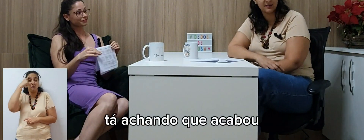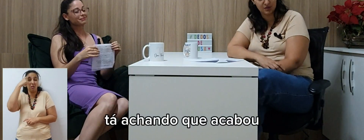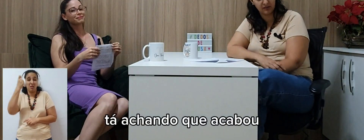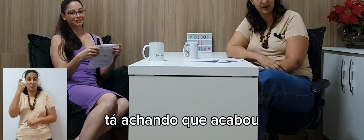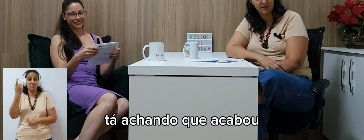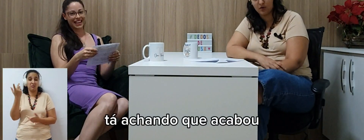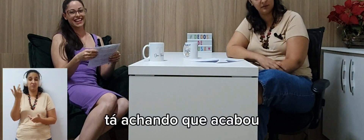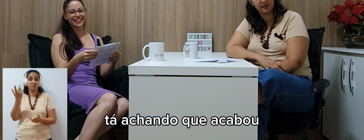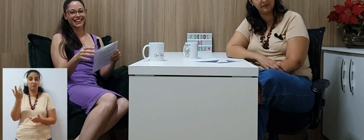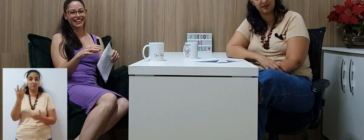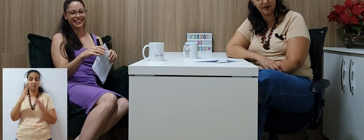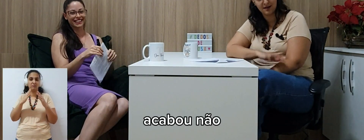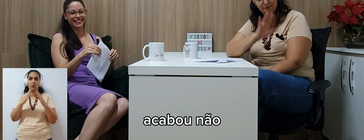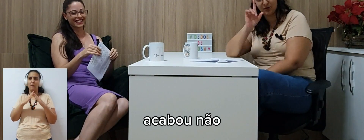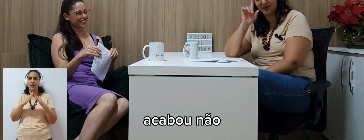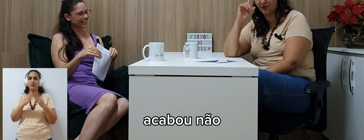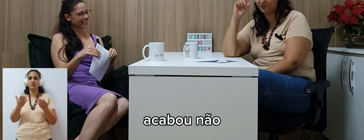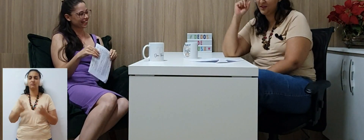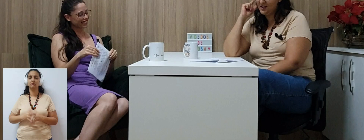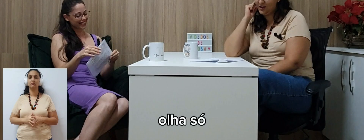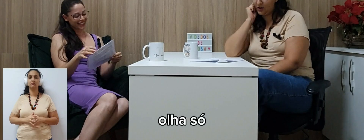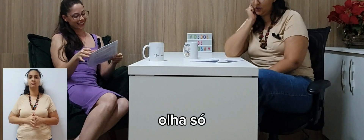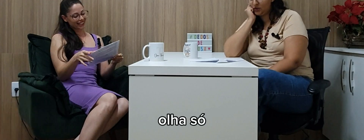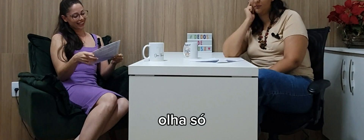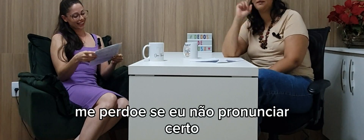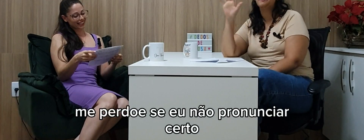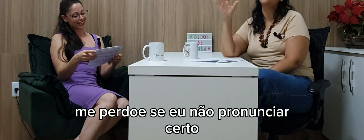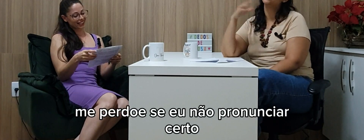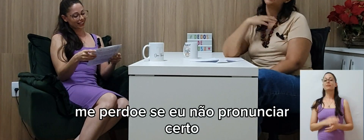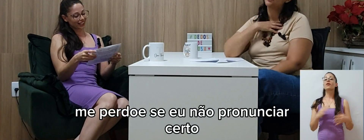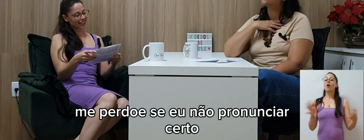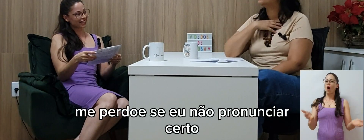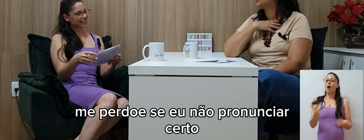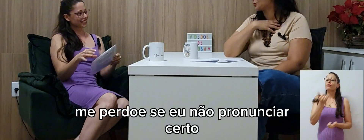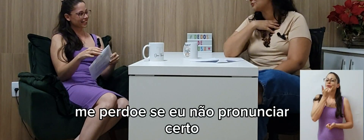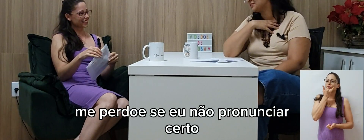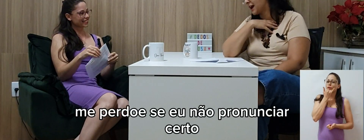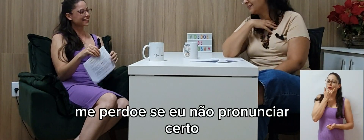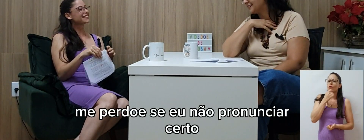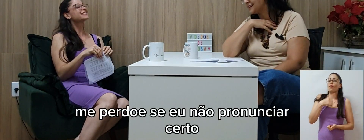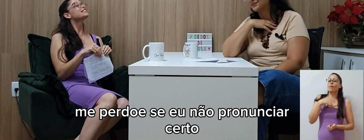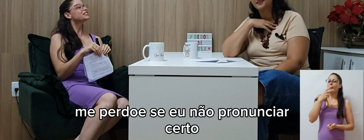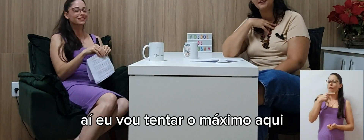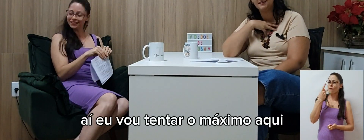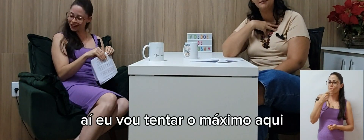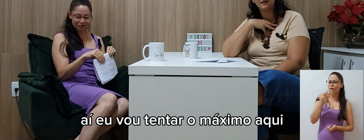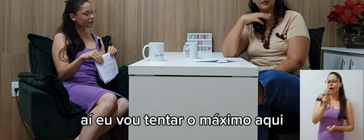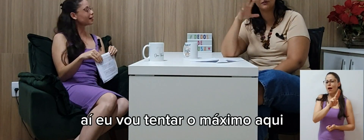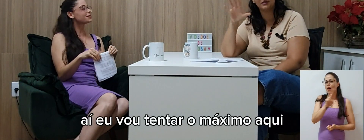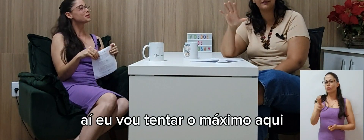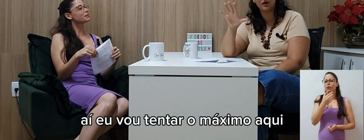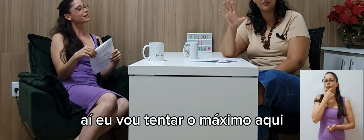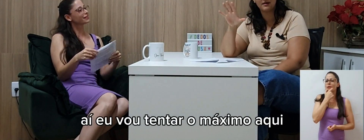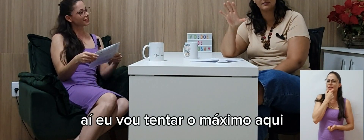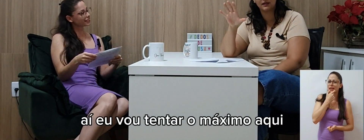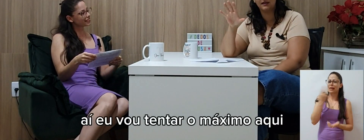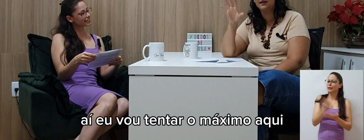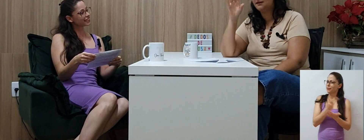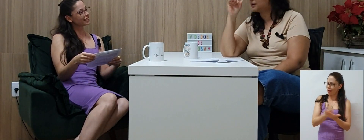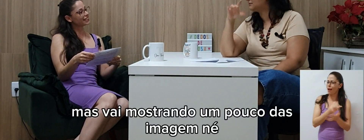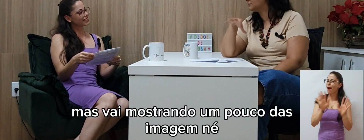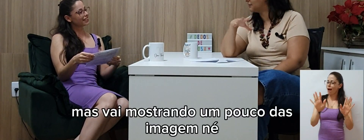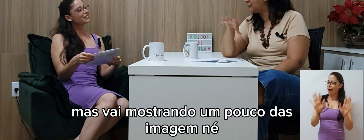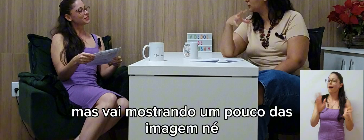tá achando que acabou? Não acabou não. Olha só, me perdoe se eu não pronunciar certo aí, mas eu vou tentar o máximo